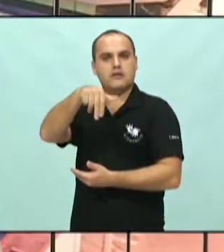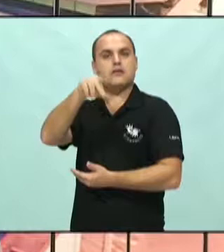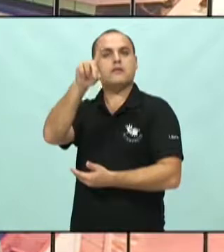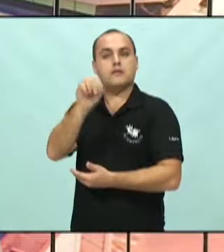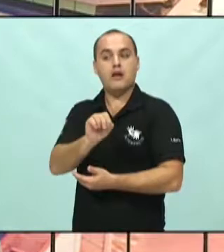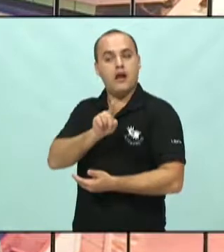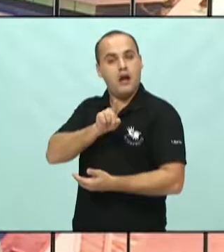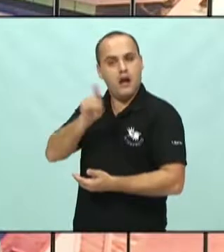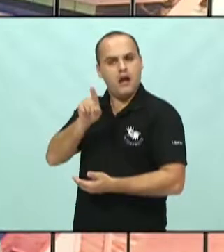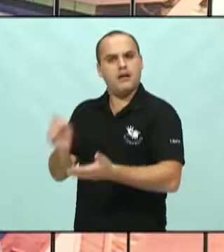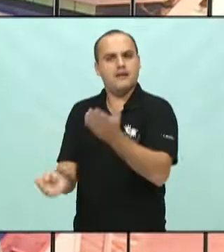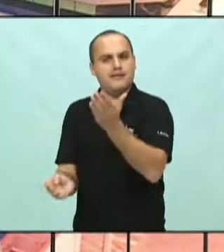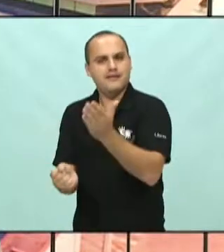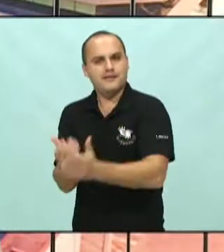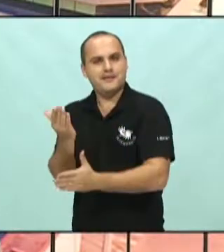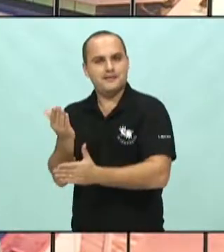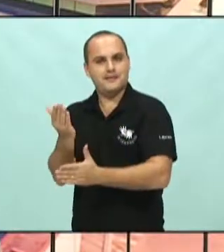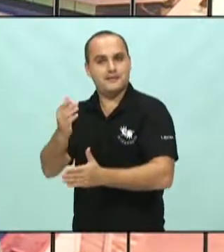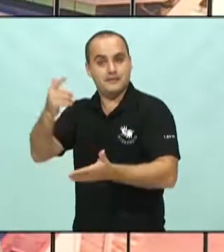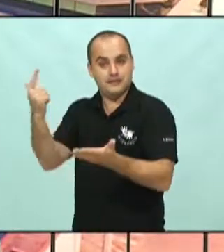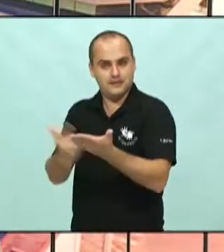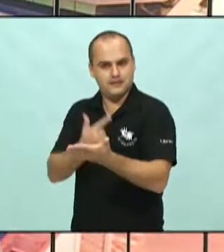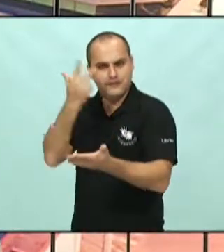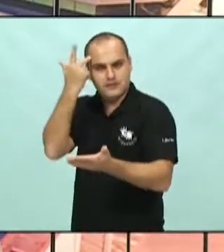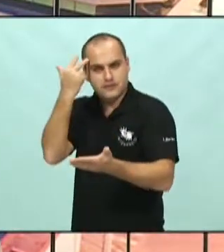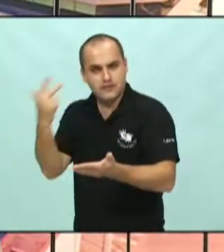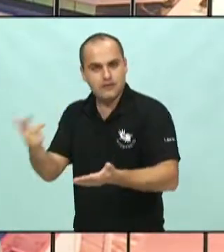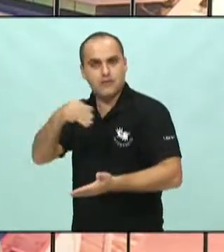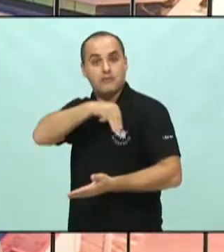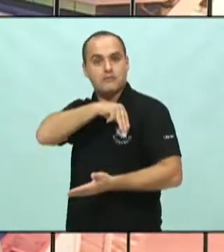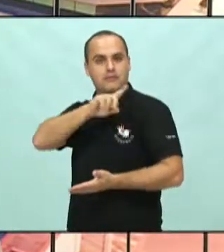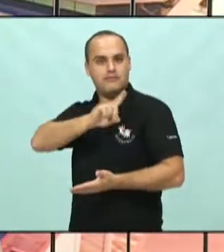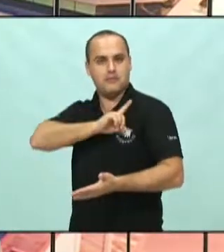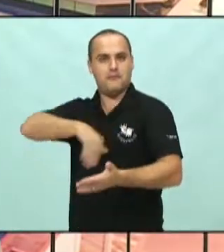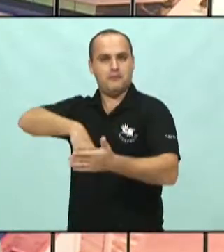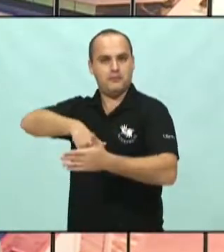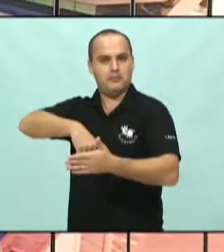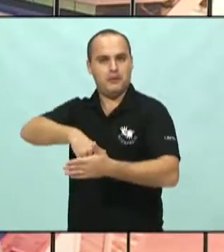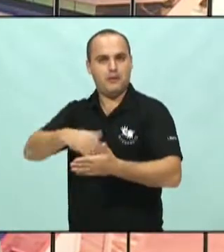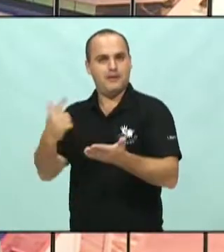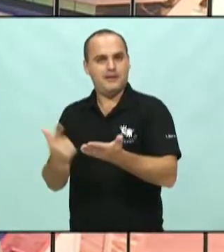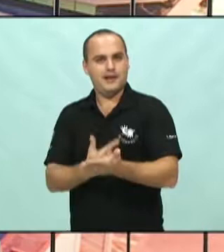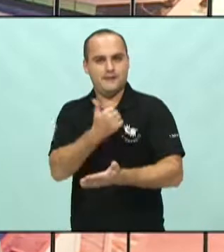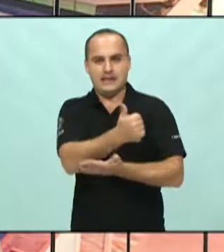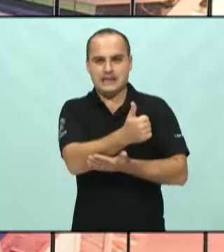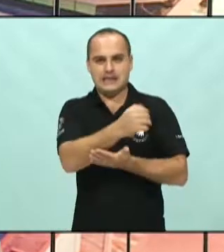livro Histórias do Clube Náutico Marcílio Dias, o livro do centenário